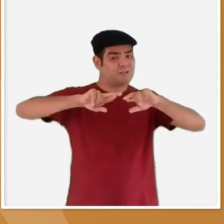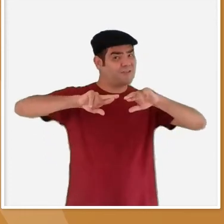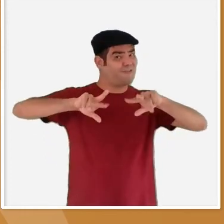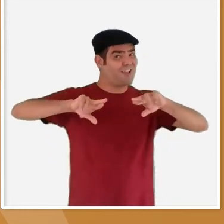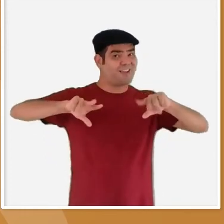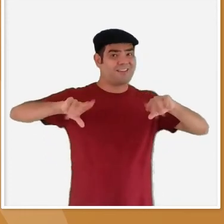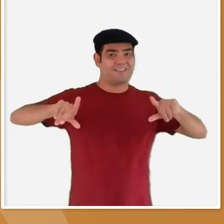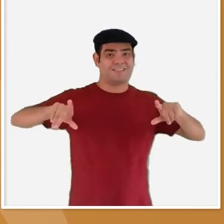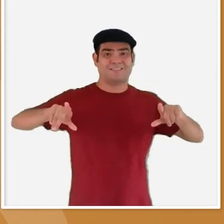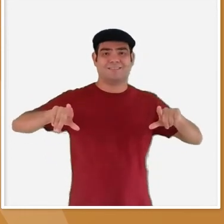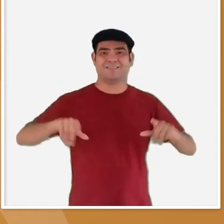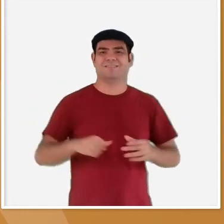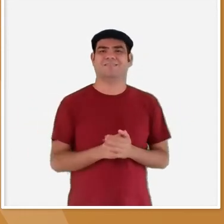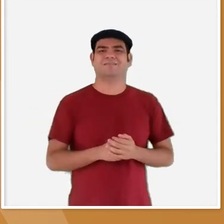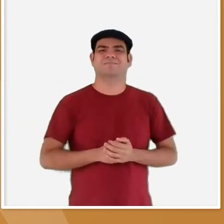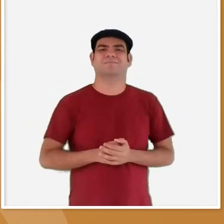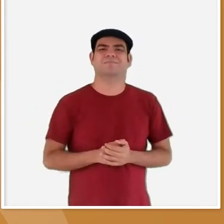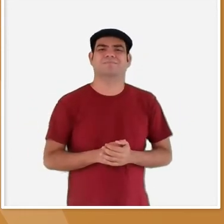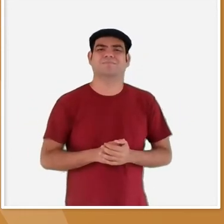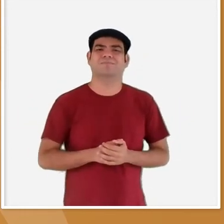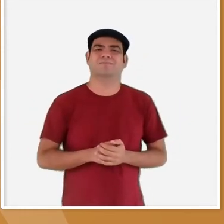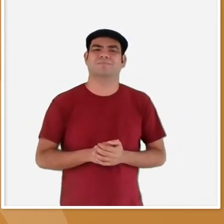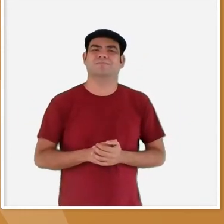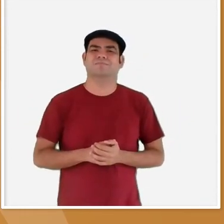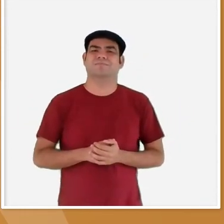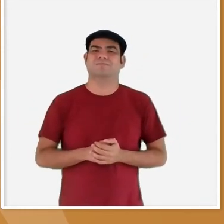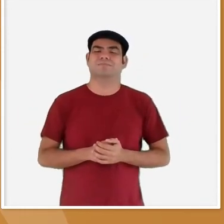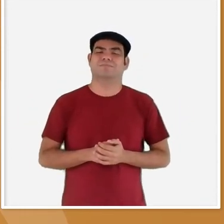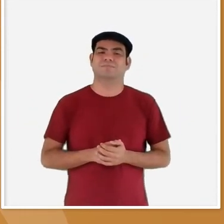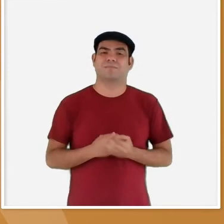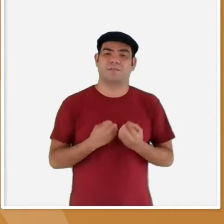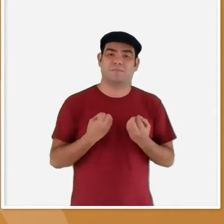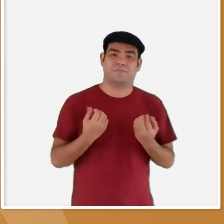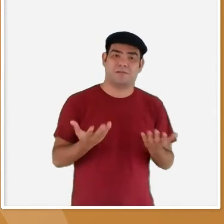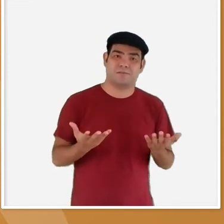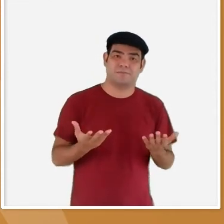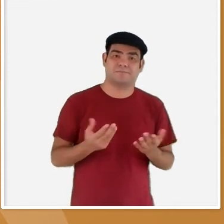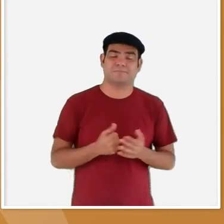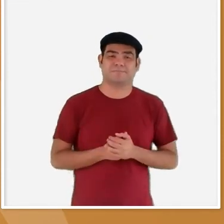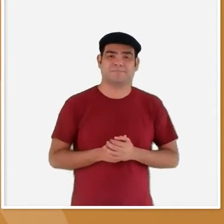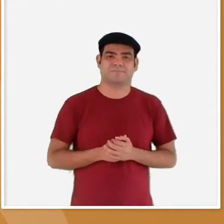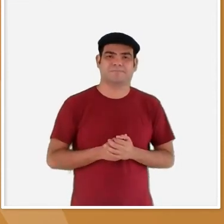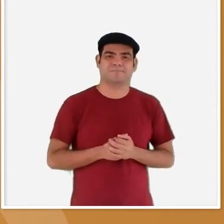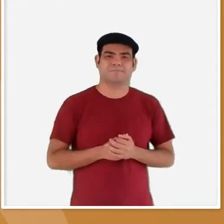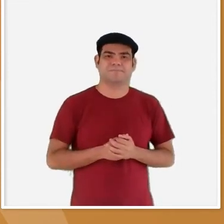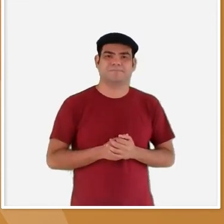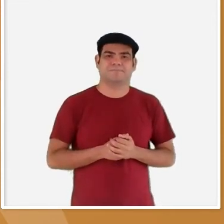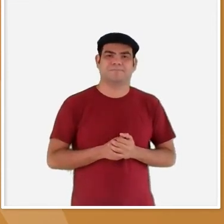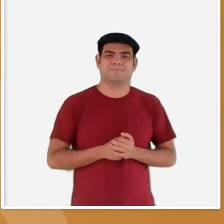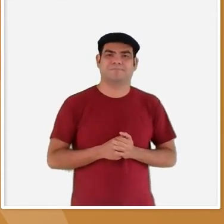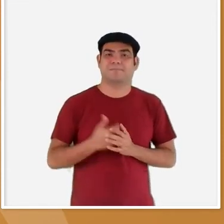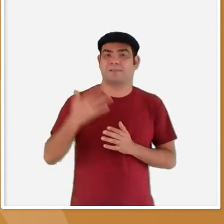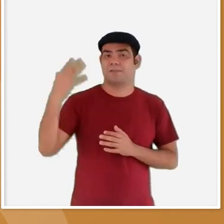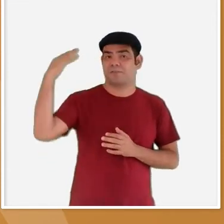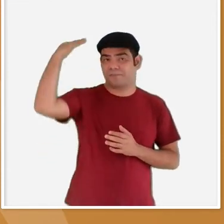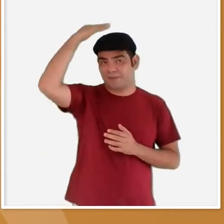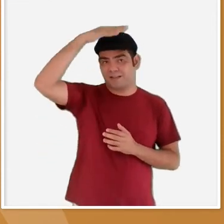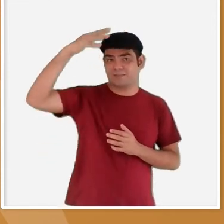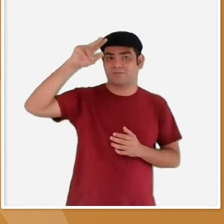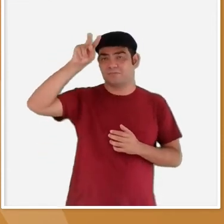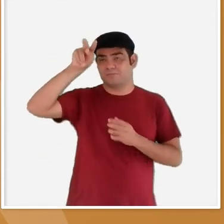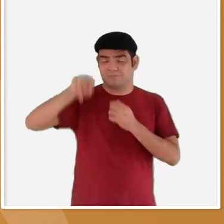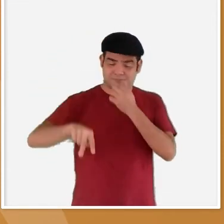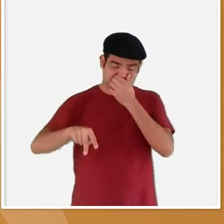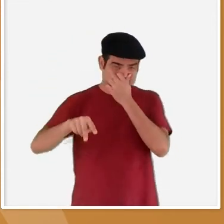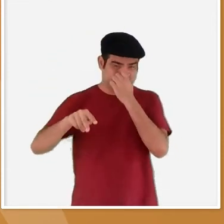no meio ambiente, tá bom? Então, vamos ver o México no NAFTA, tá? Para a gente